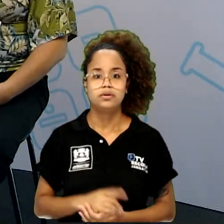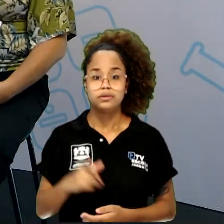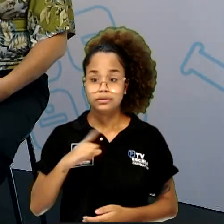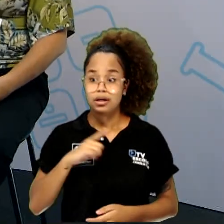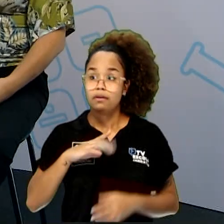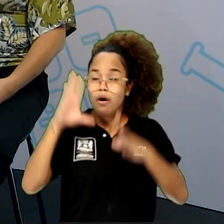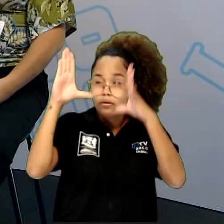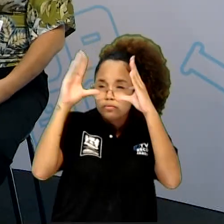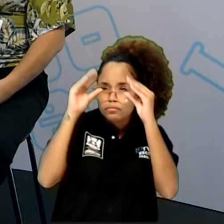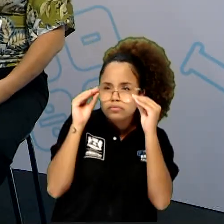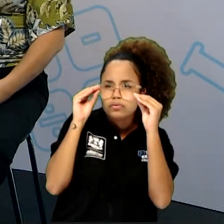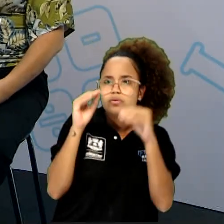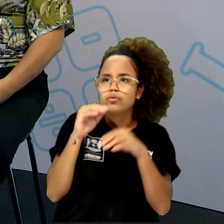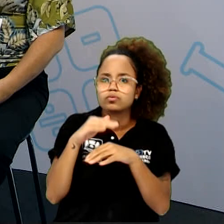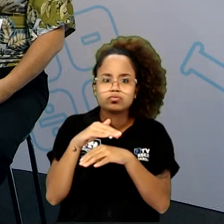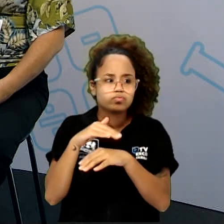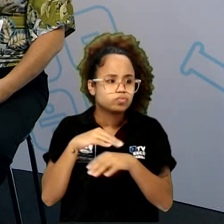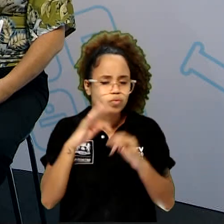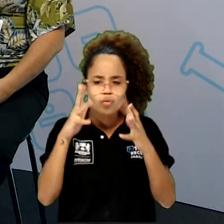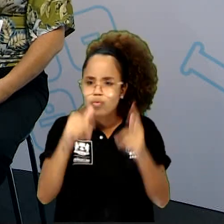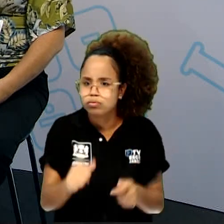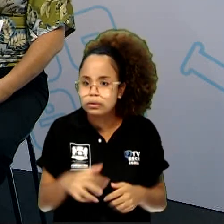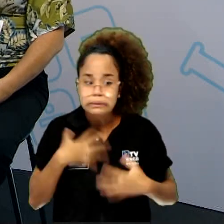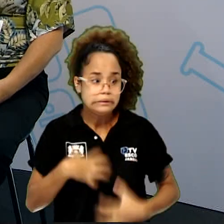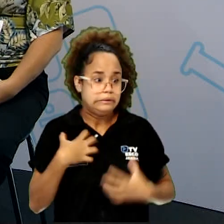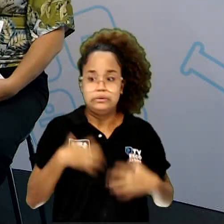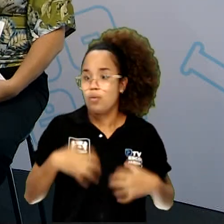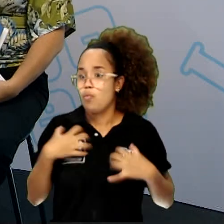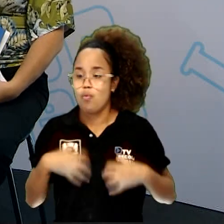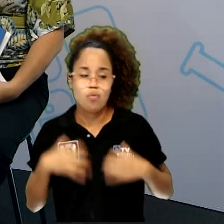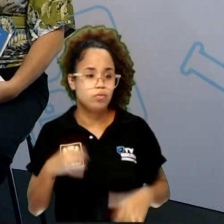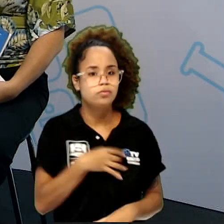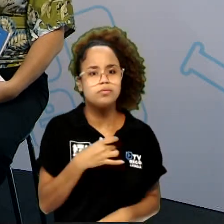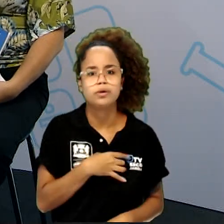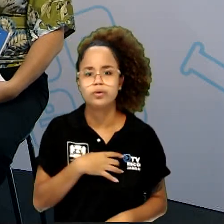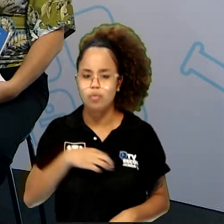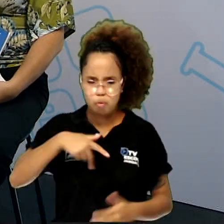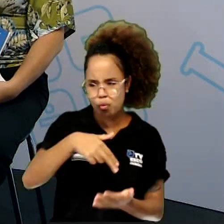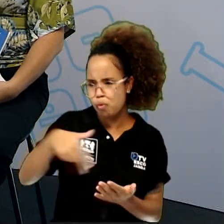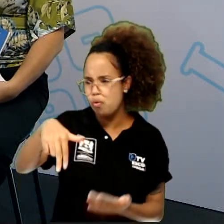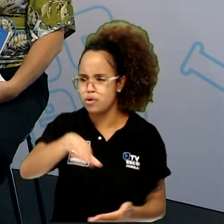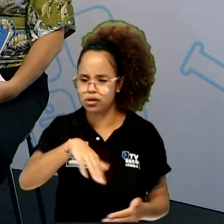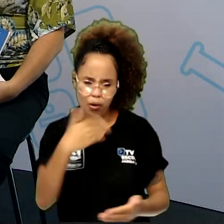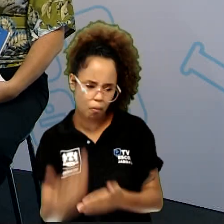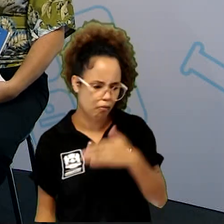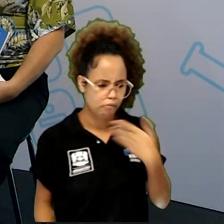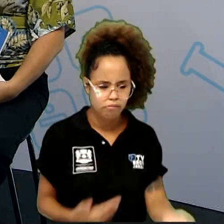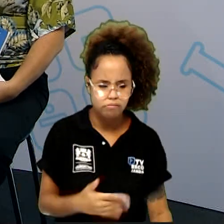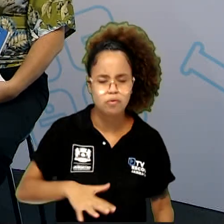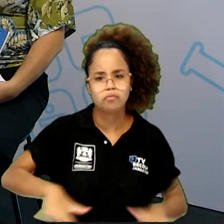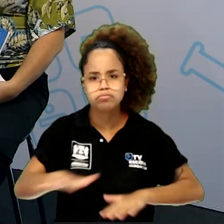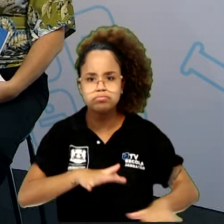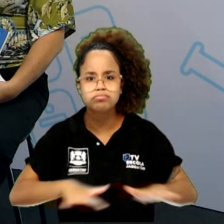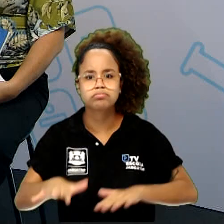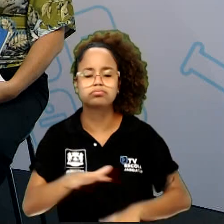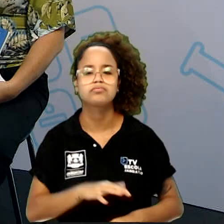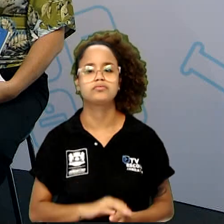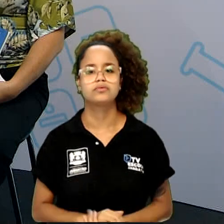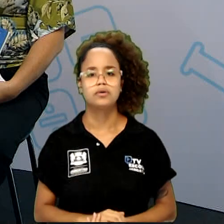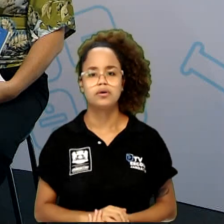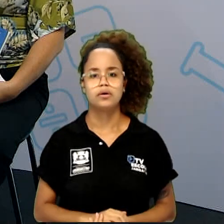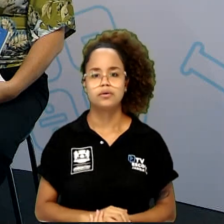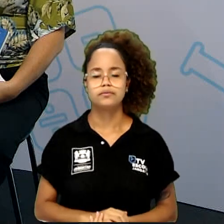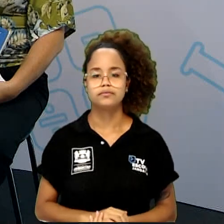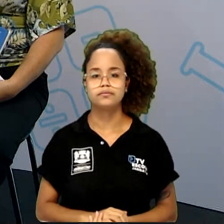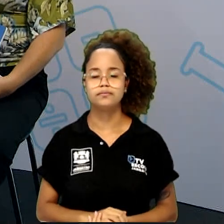No escuro, todo mundo ficou apavorado e saiu todo mundo correndo, realmente. Derrubou mesa, cadeira, dominó e foi aquele festival